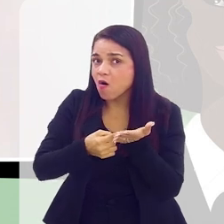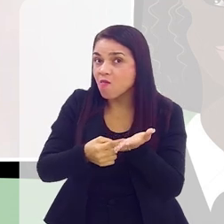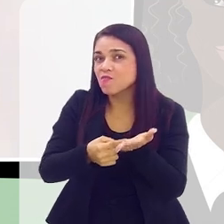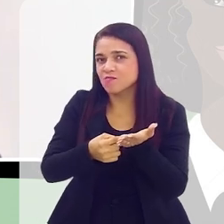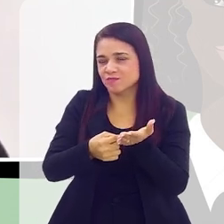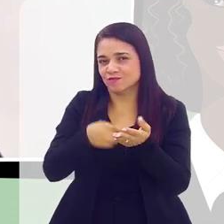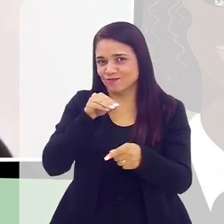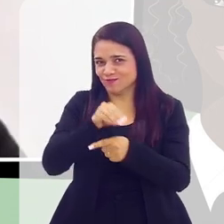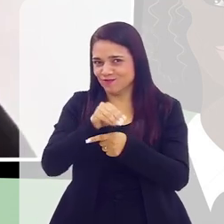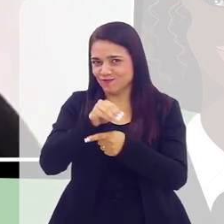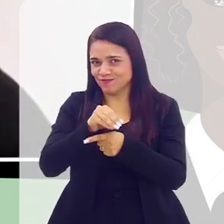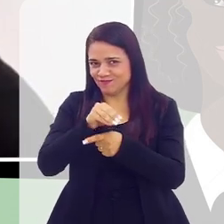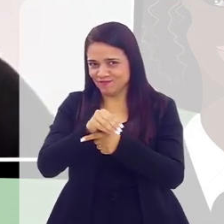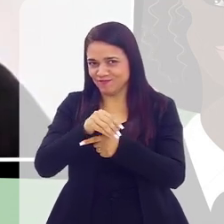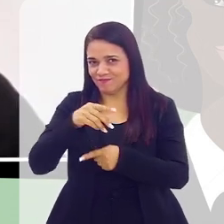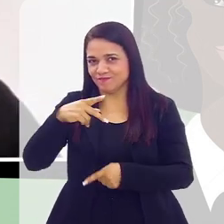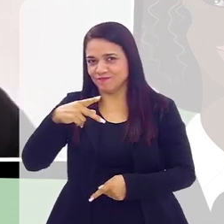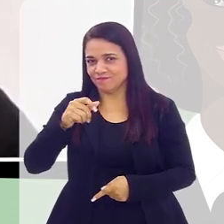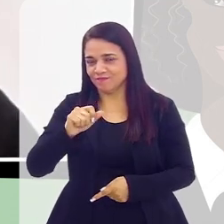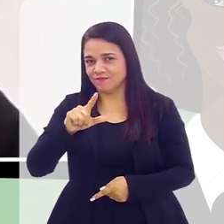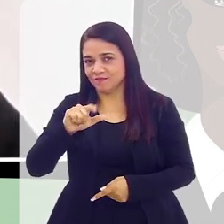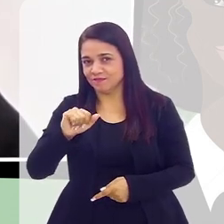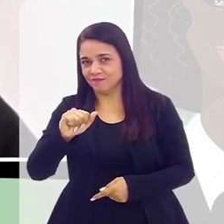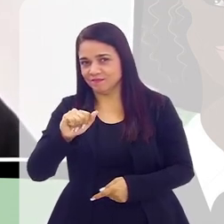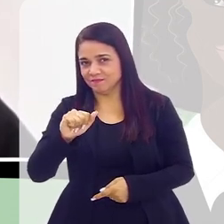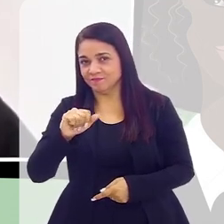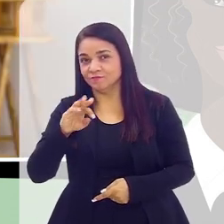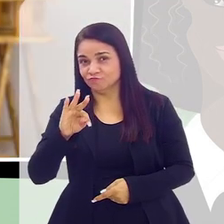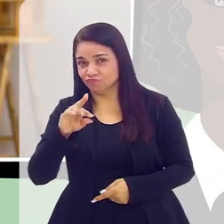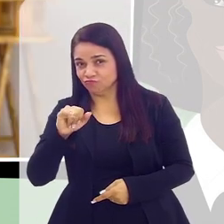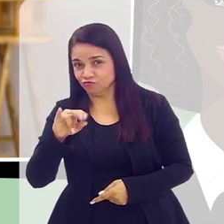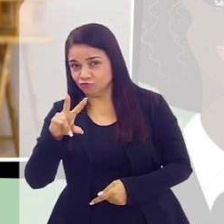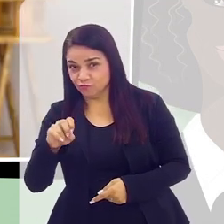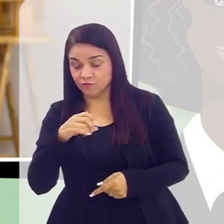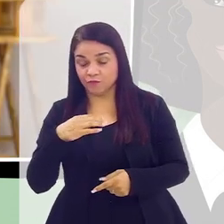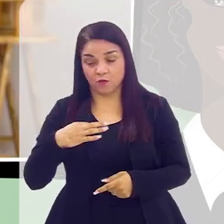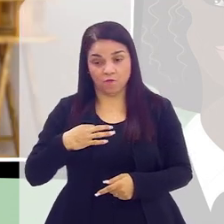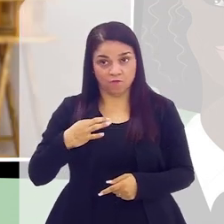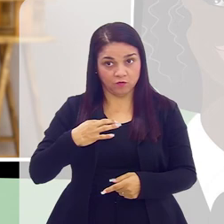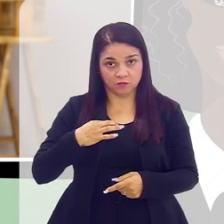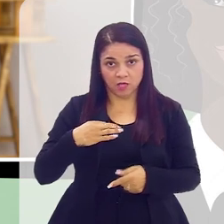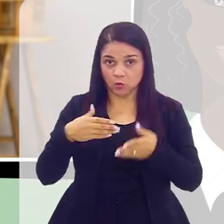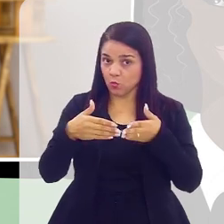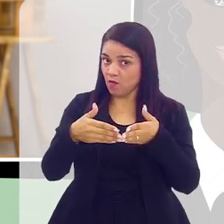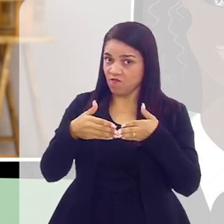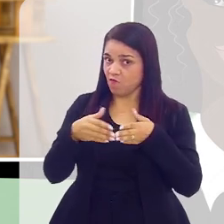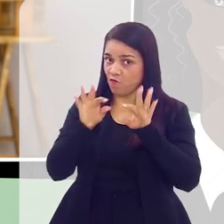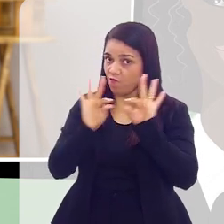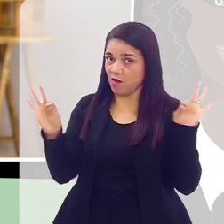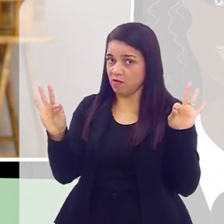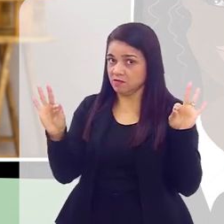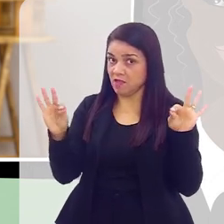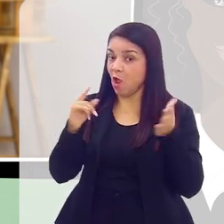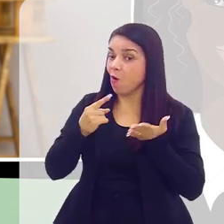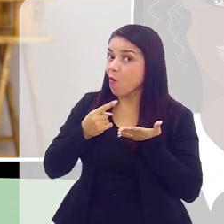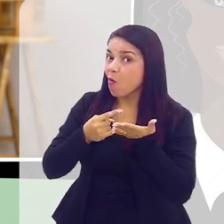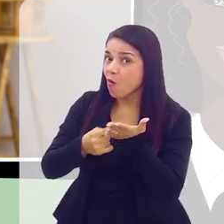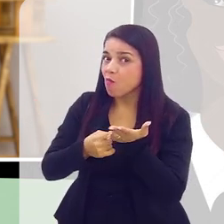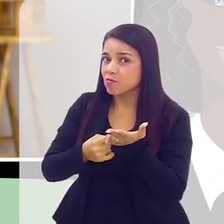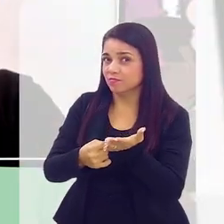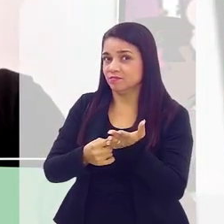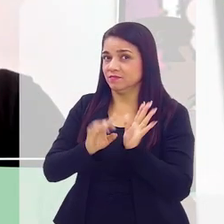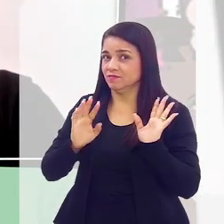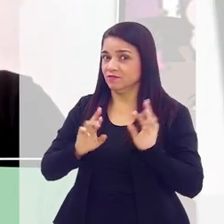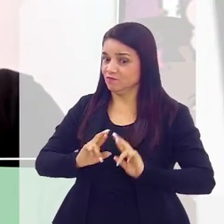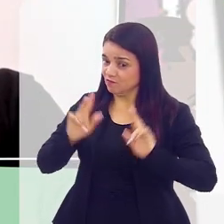né? Isso que é o grande trunfo da coisa. Interessante essa fala. Voluntariado não é favor, é